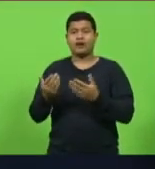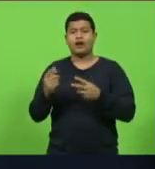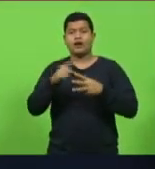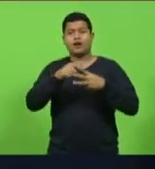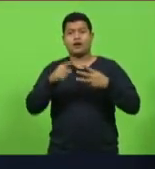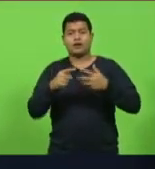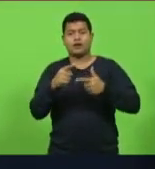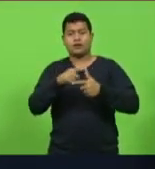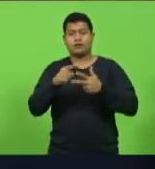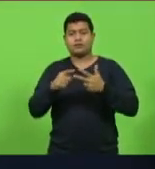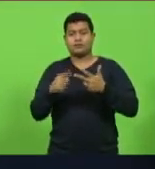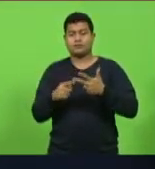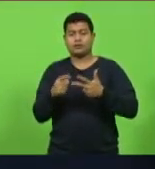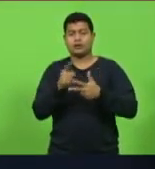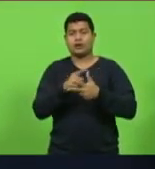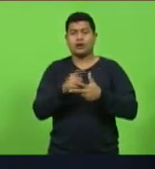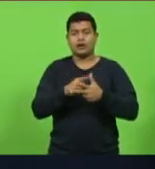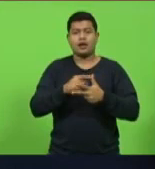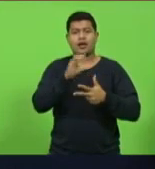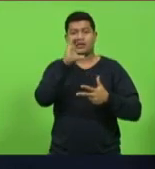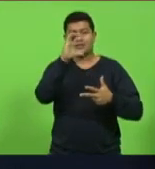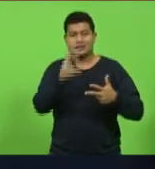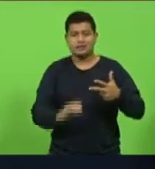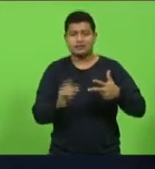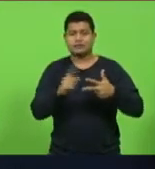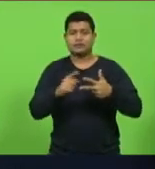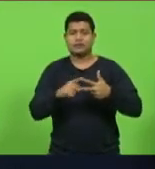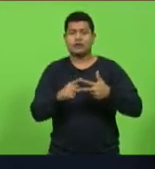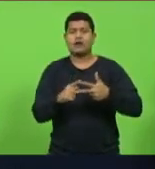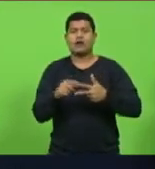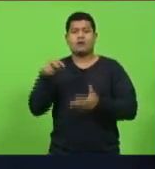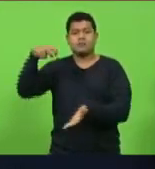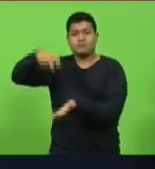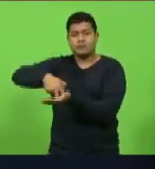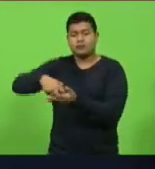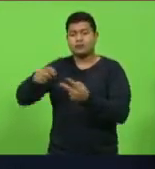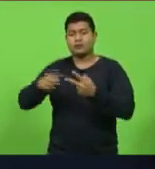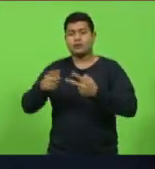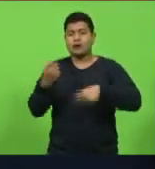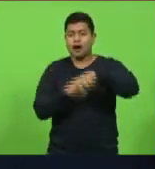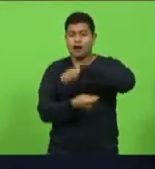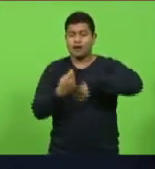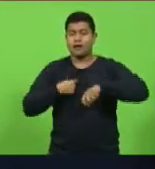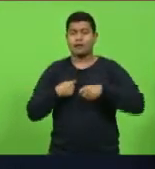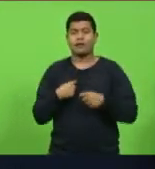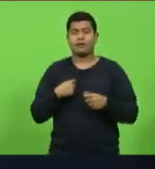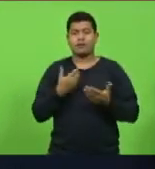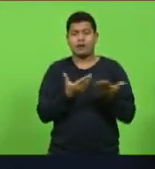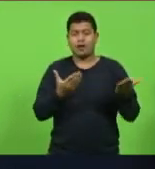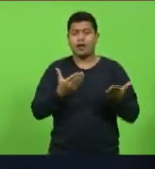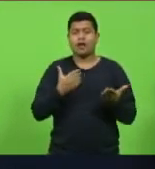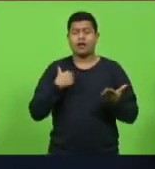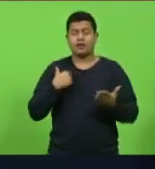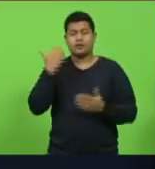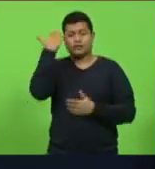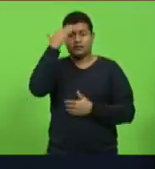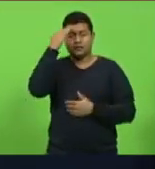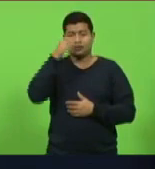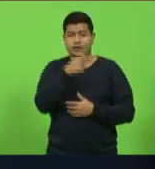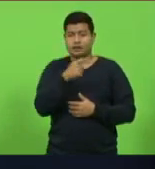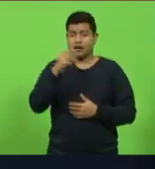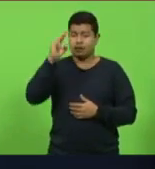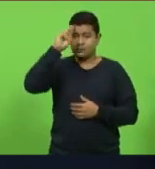administrativa absolveram o governador pela comprovada a ausência de participação e responsabilidade no incorrido